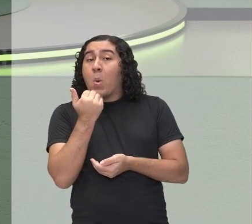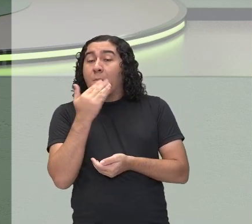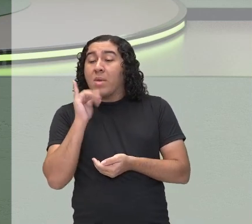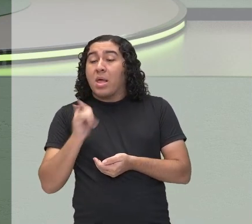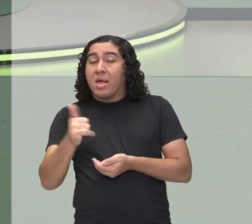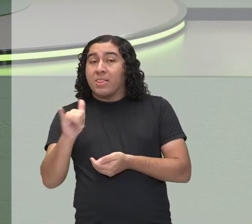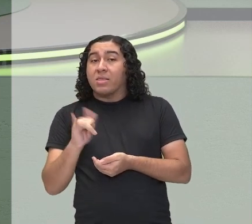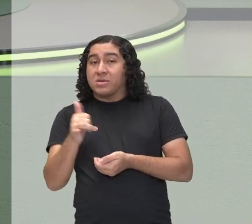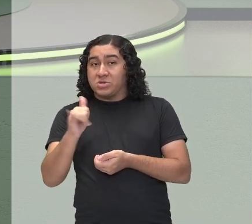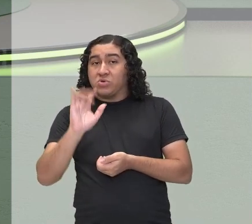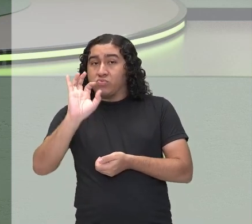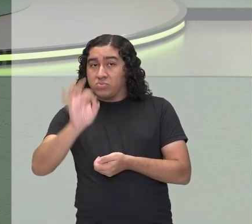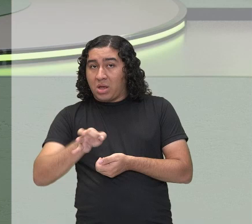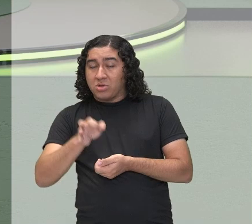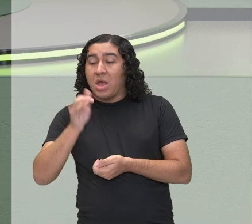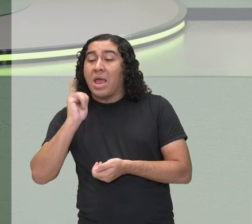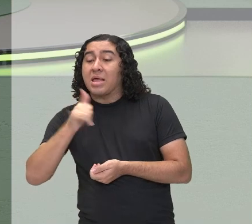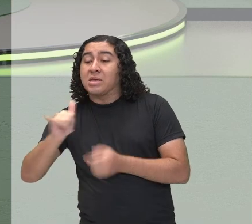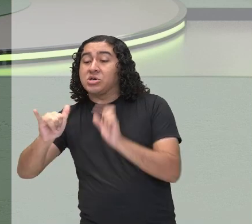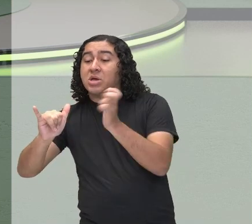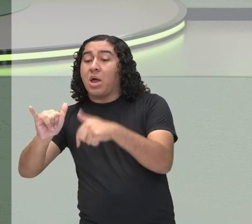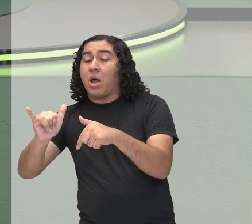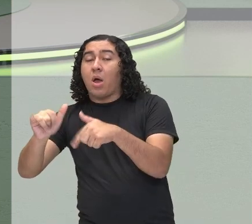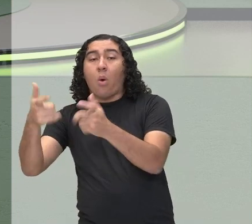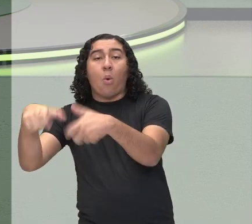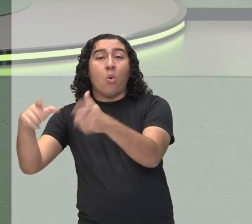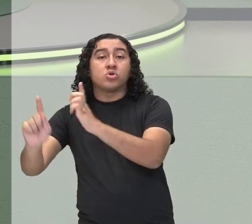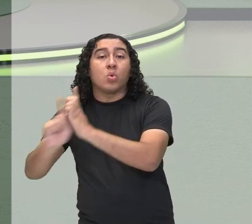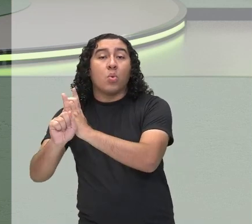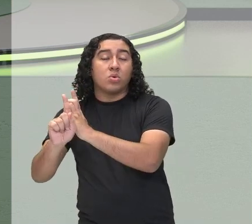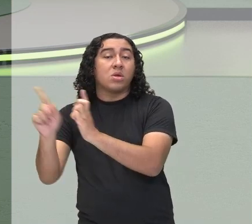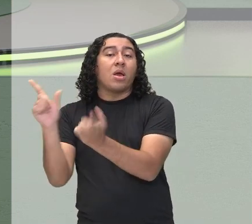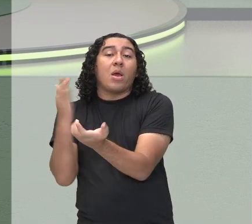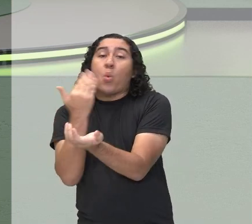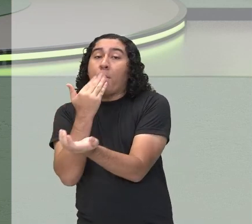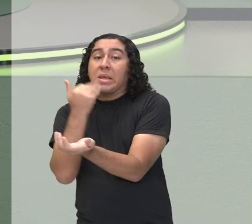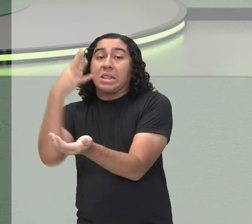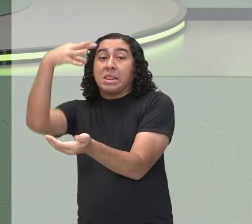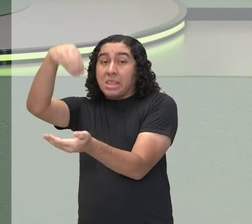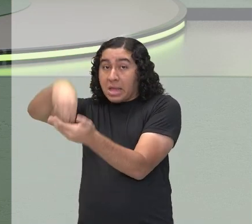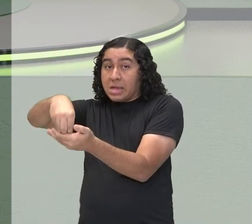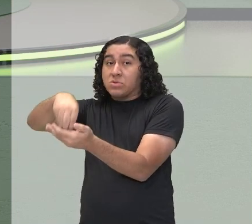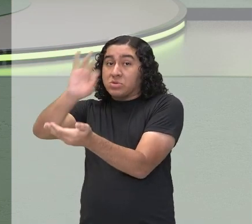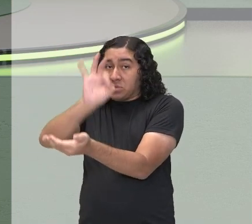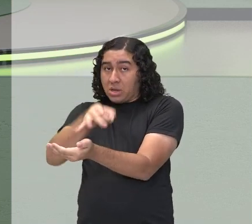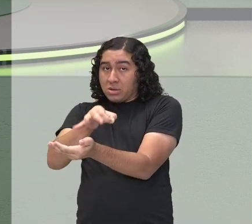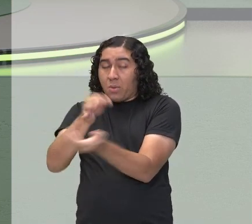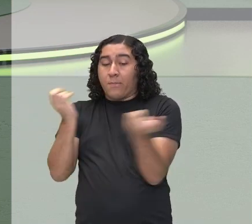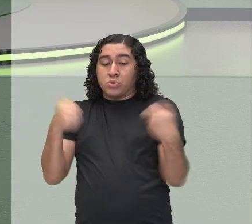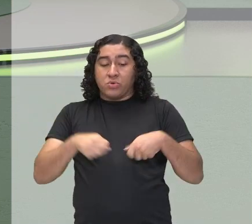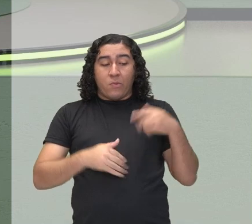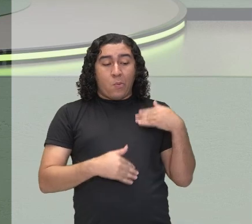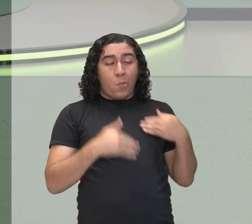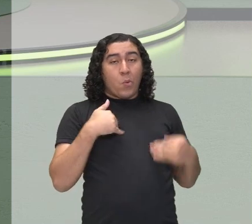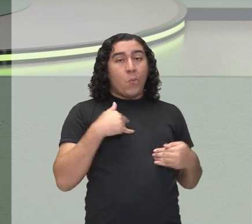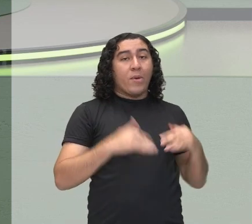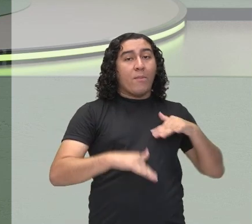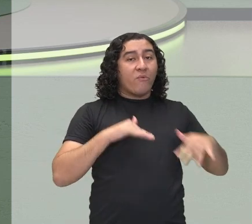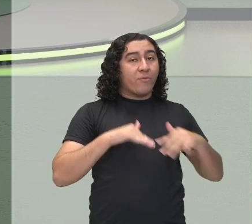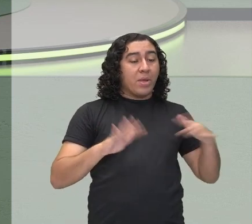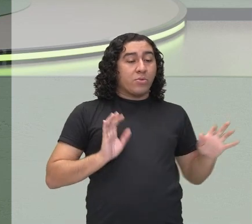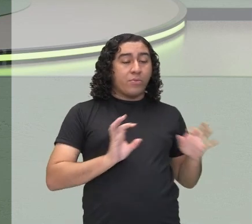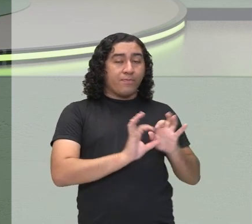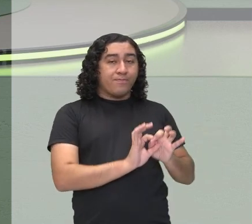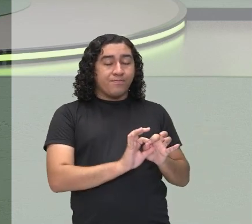Energia. Essa energia que pode ser essa fonte ali de energia para o meu organismo funcionar bem. E aí